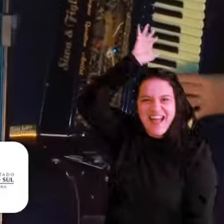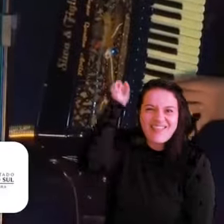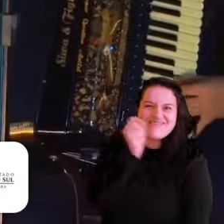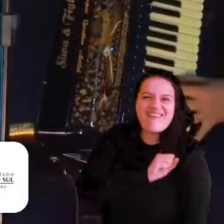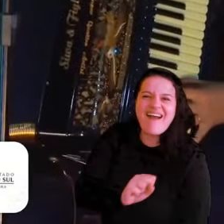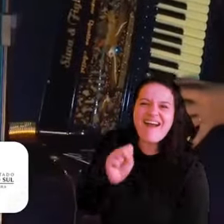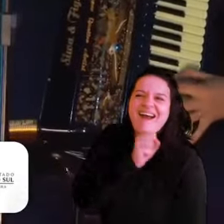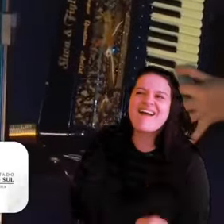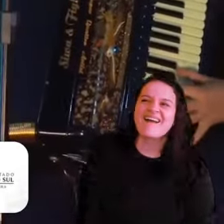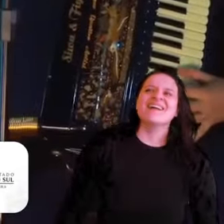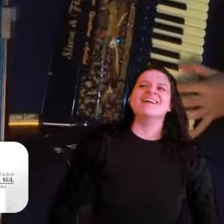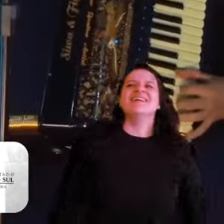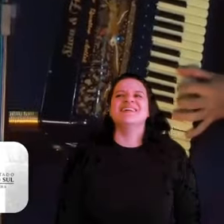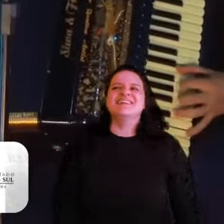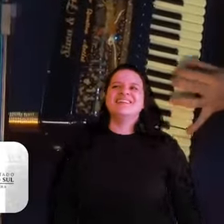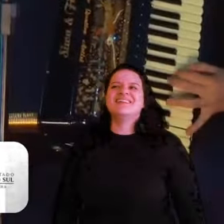velho!